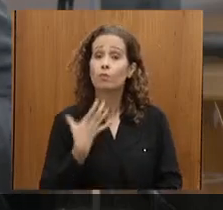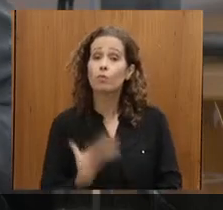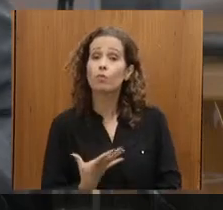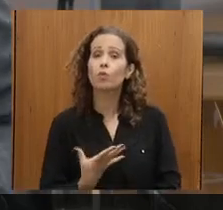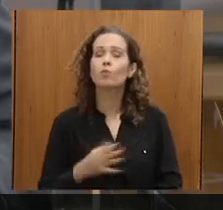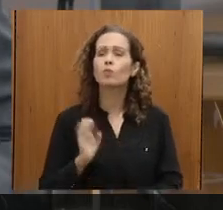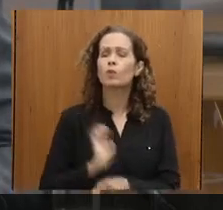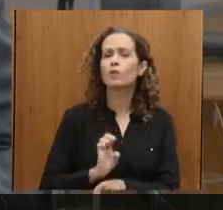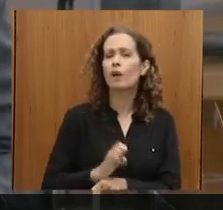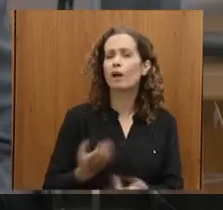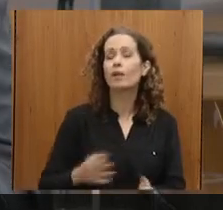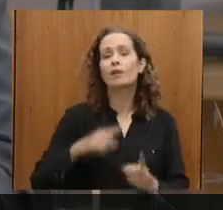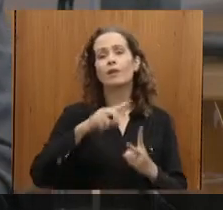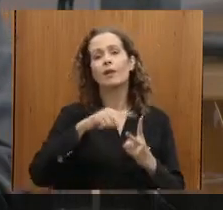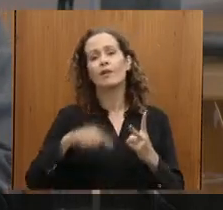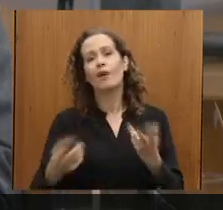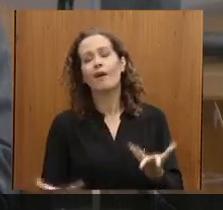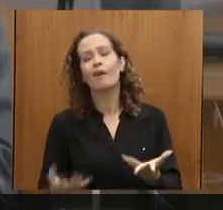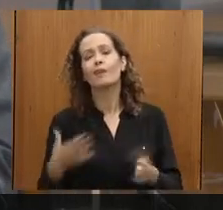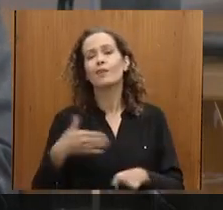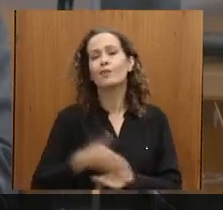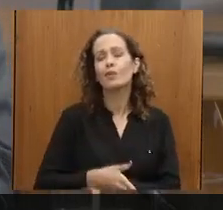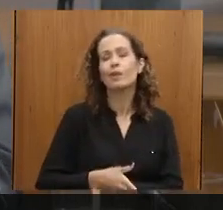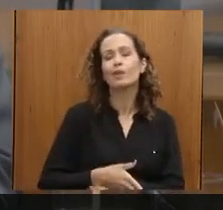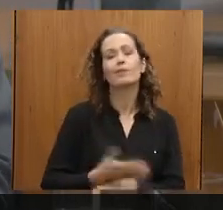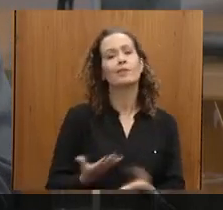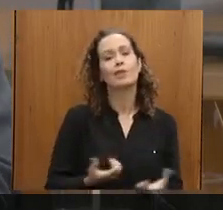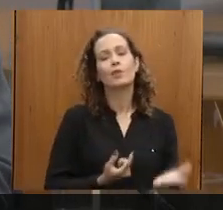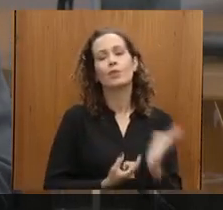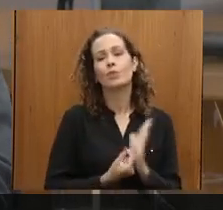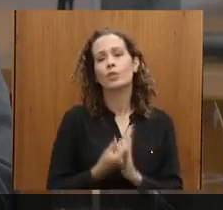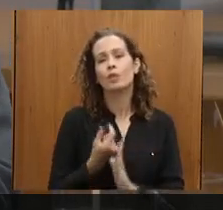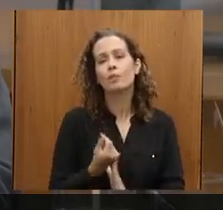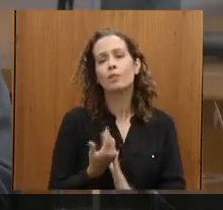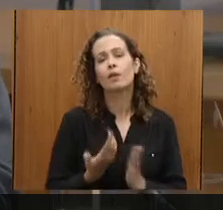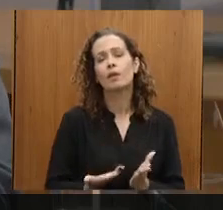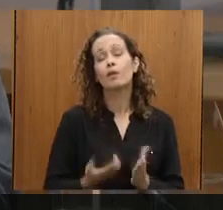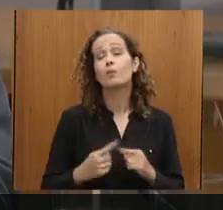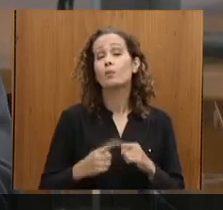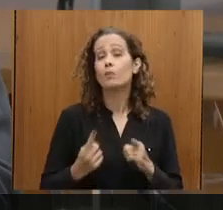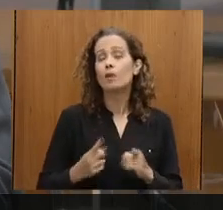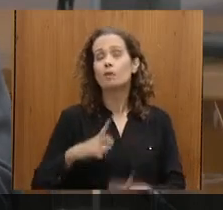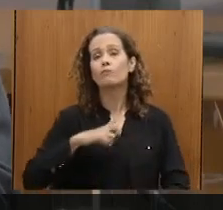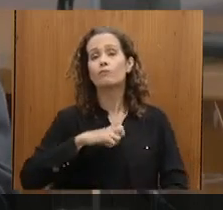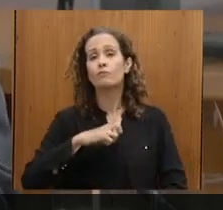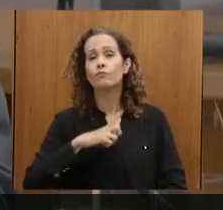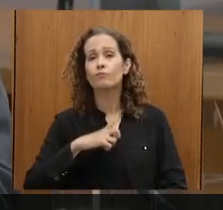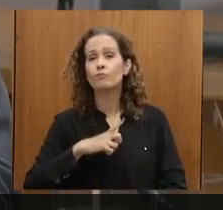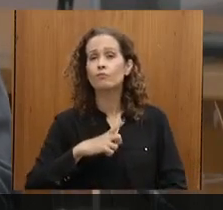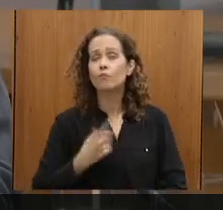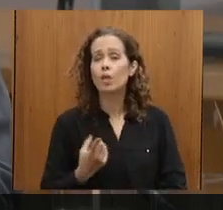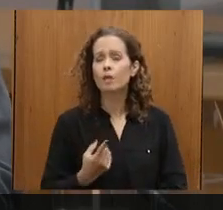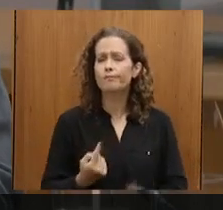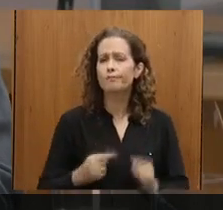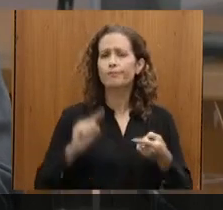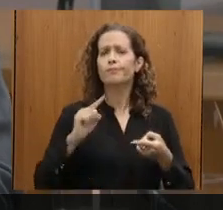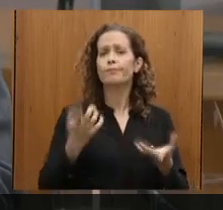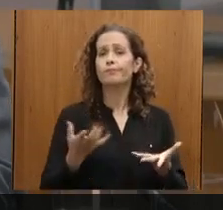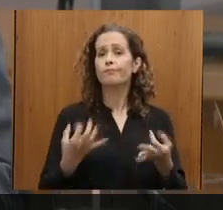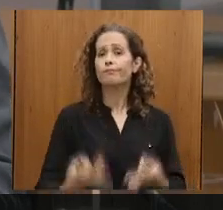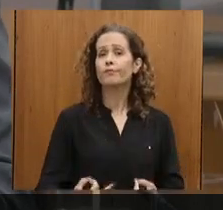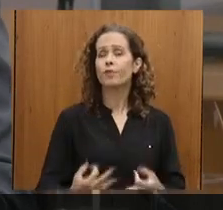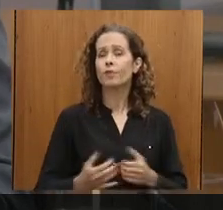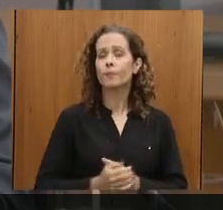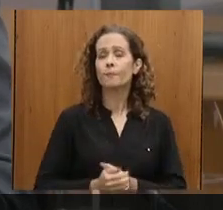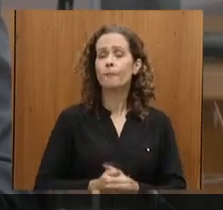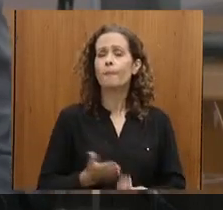questão do acordo da Vale, que é evidente que não entra no caixa como uma receita corrente, mas ele tem um impacto de certa forma.